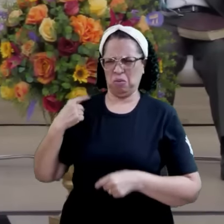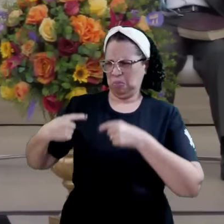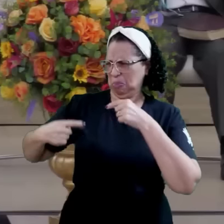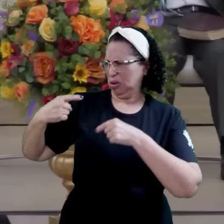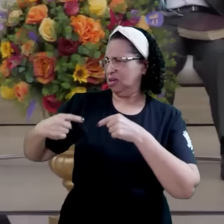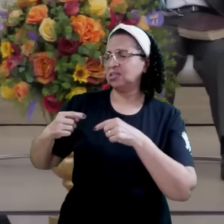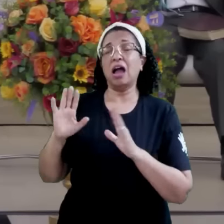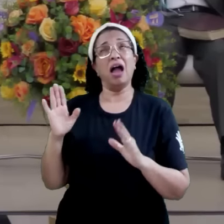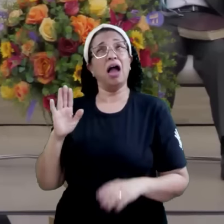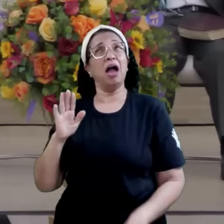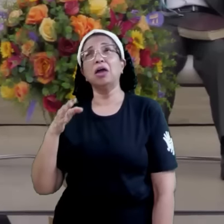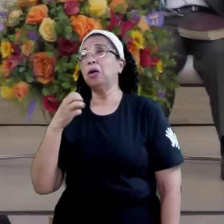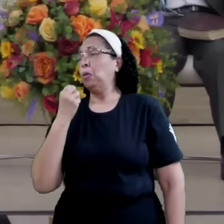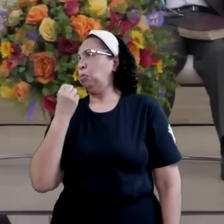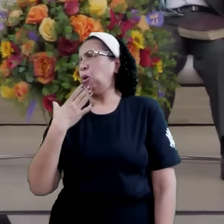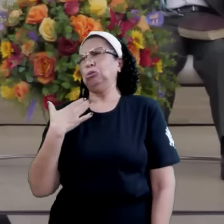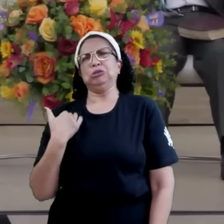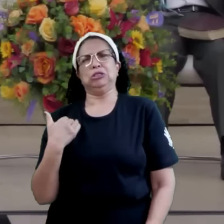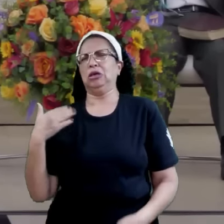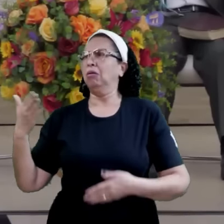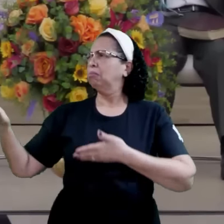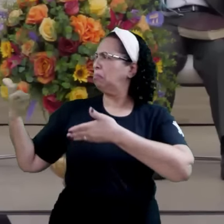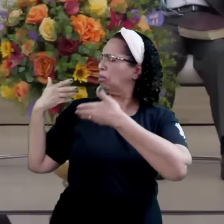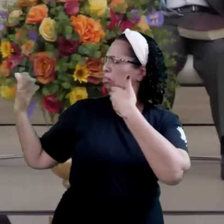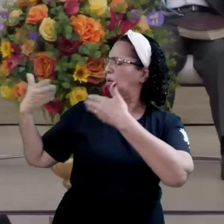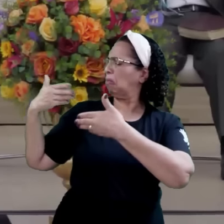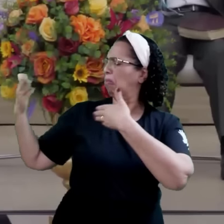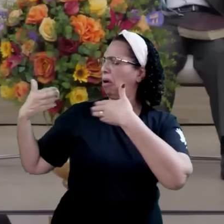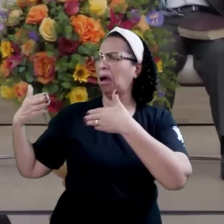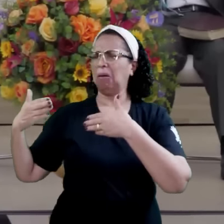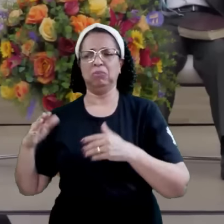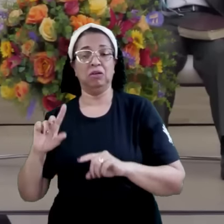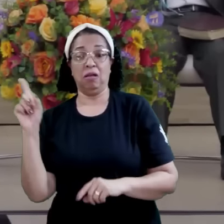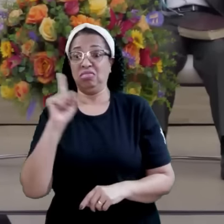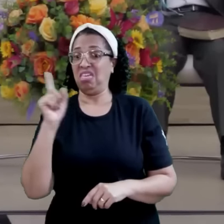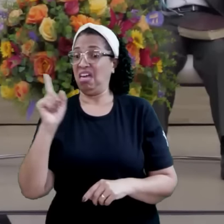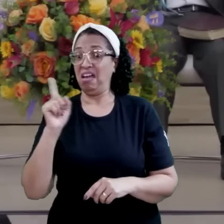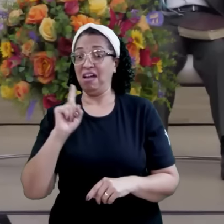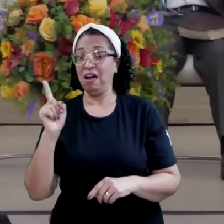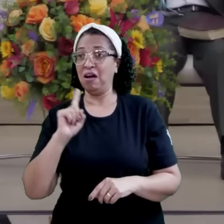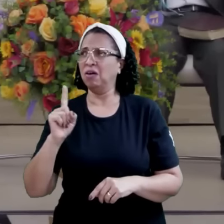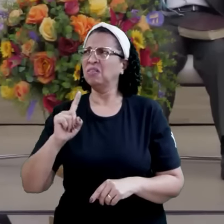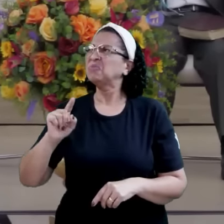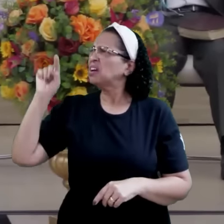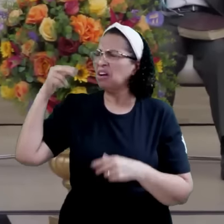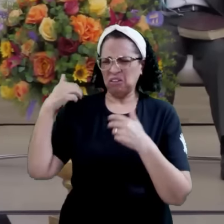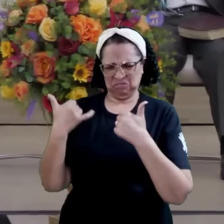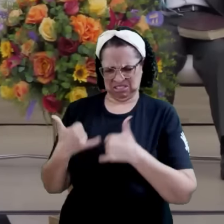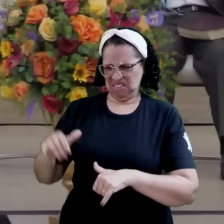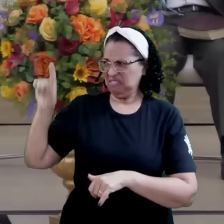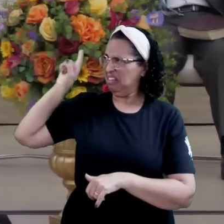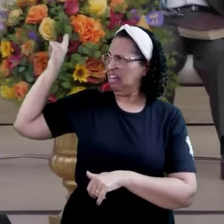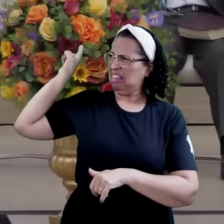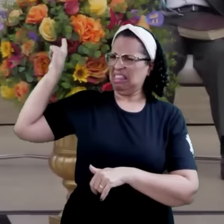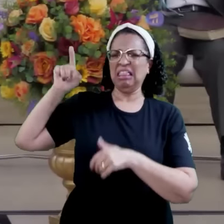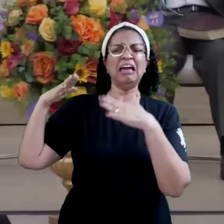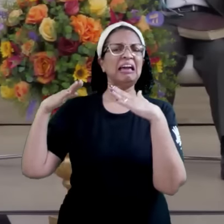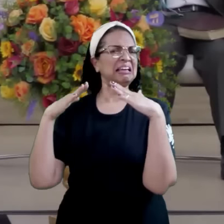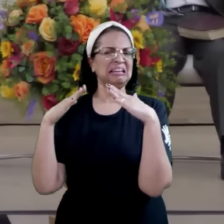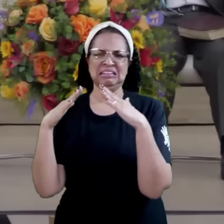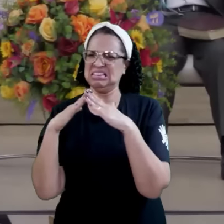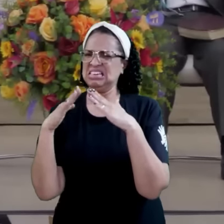fosse para mim vir aqui ficar batendo papo no pátio da igreja era melhor eu ficar na minha casa se fosse para mim vir aqui ver o cantor